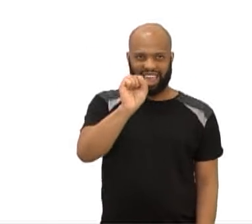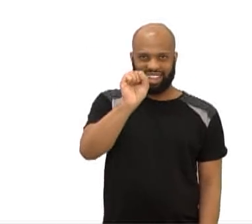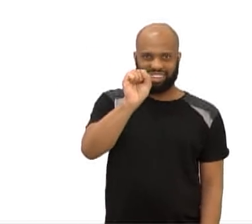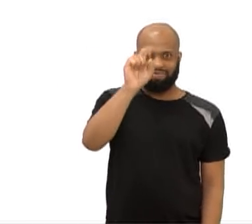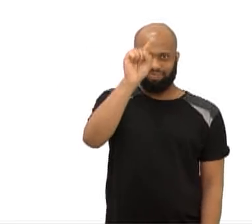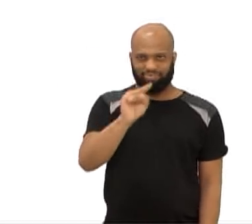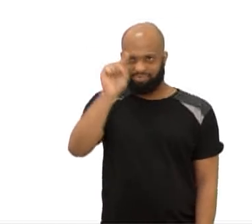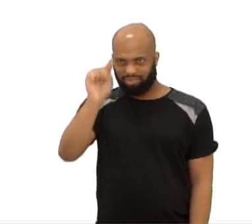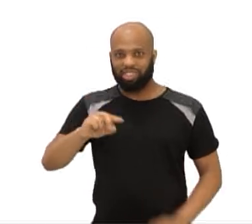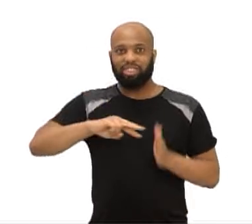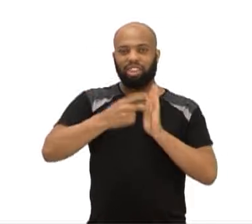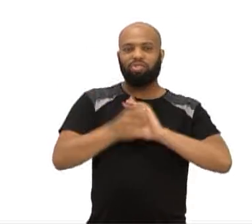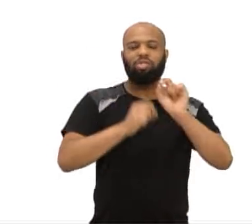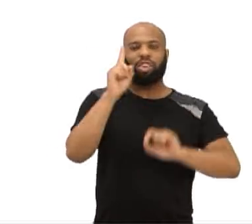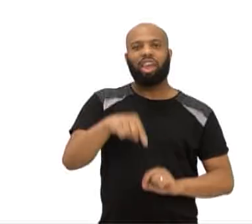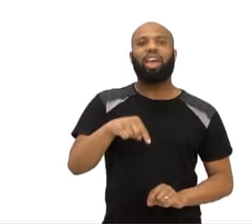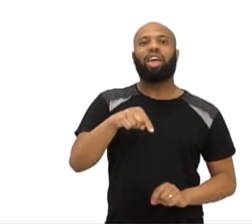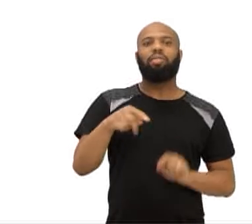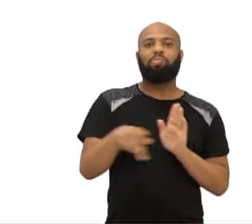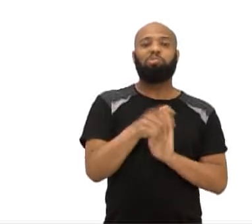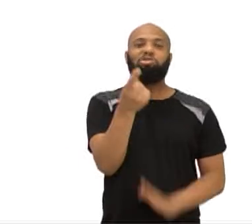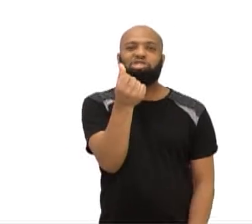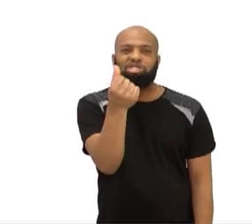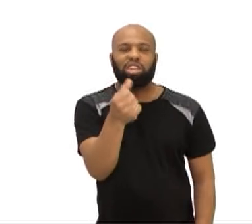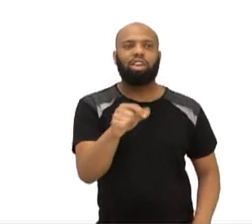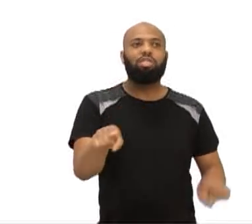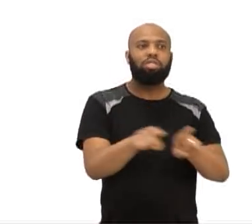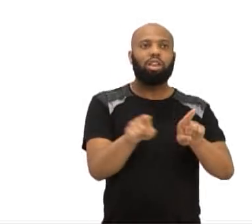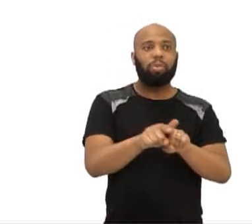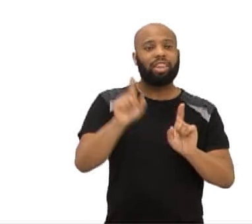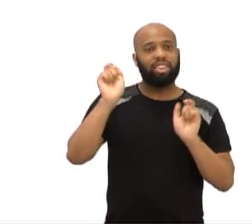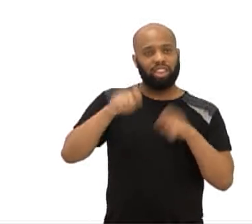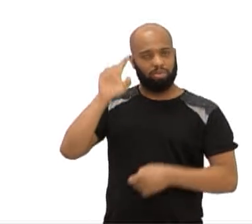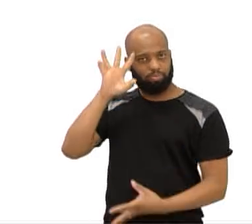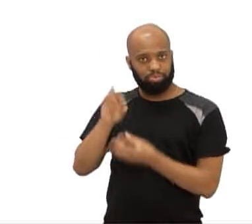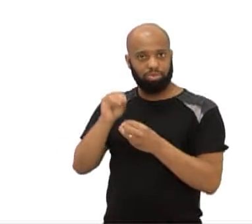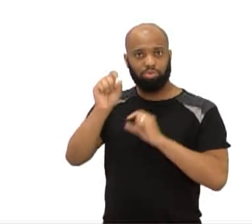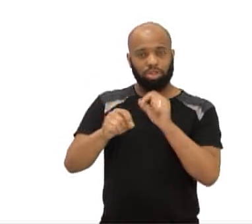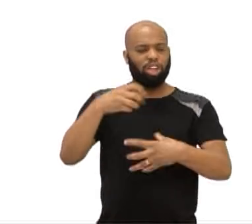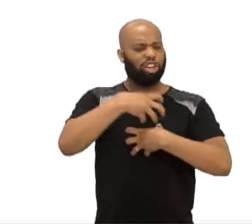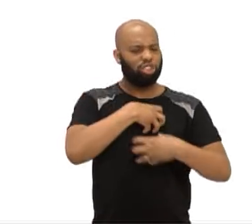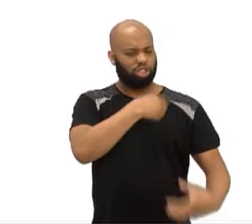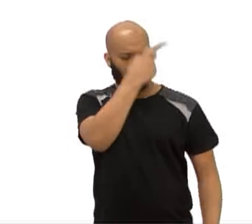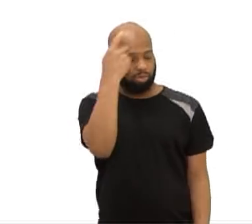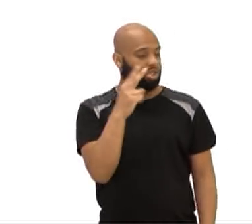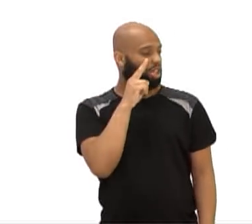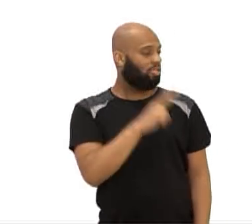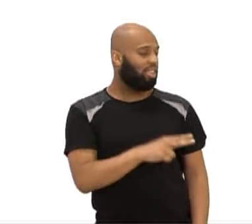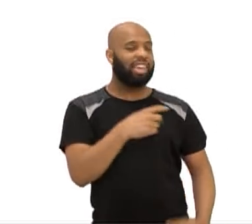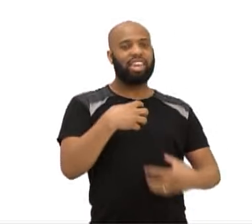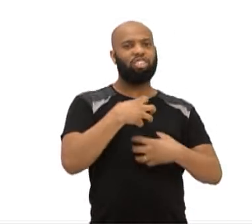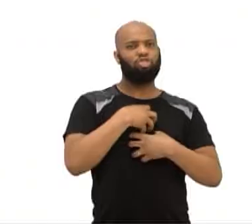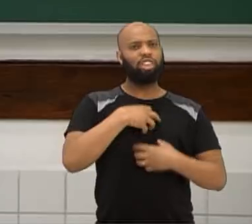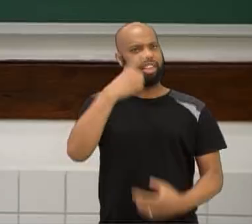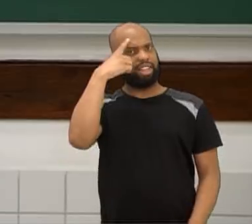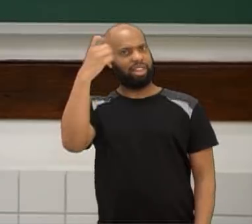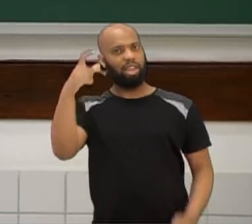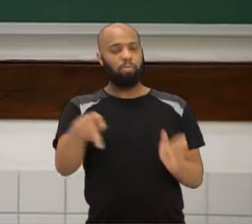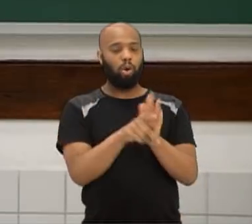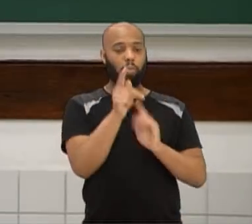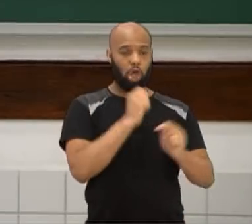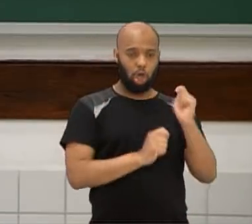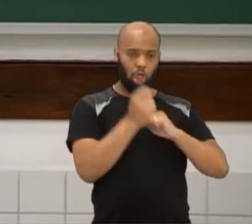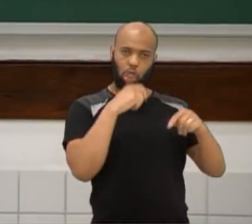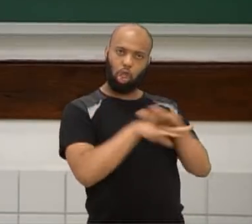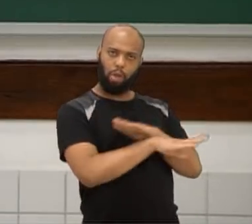ali a letra S. Podemos compreender que o recurso transmite ao leitor uma ideia de